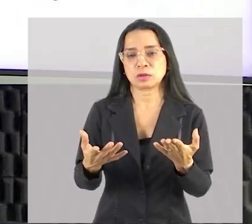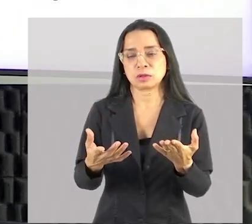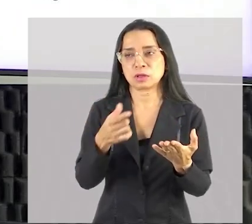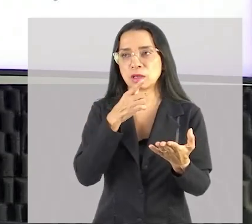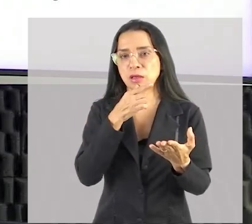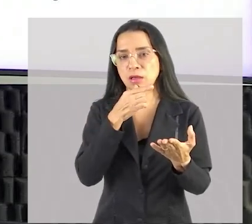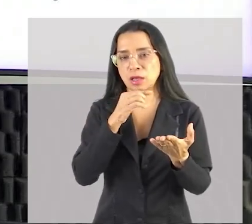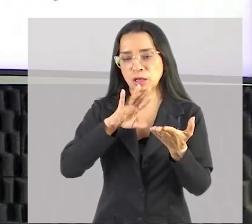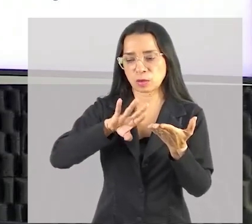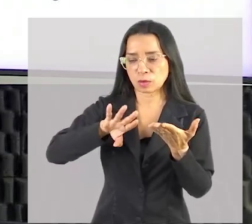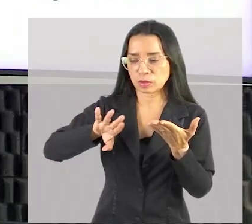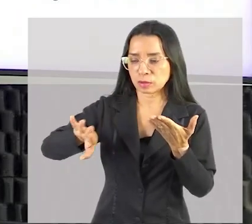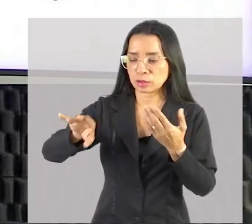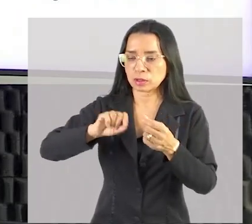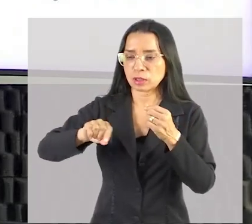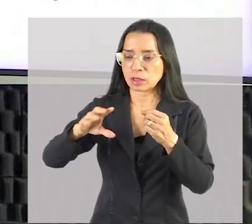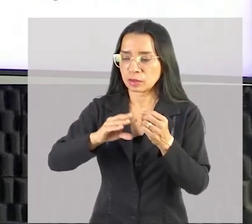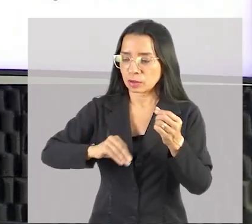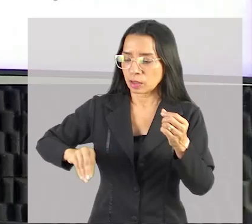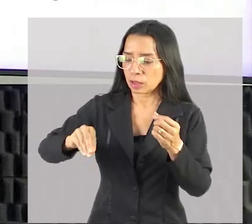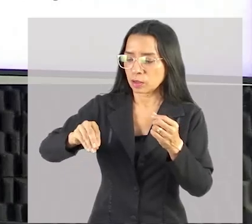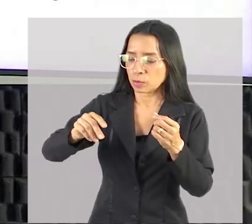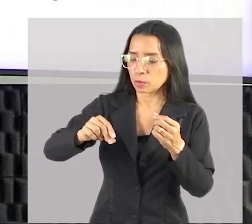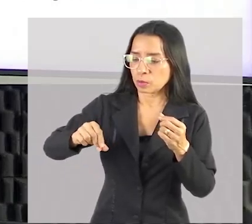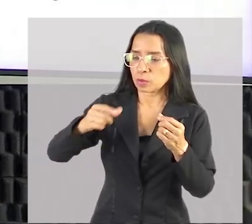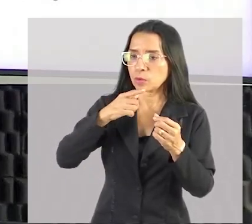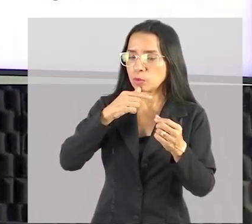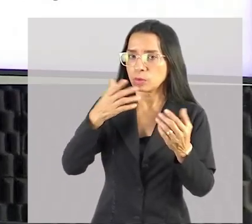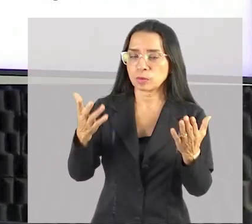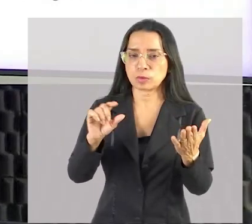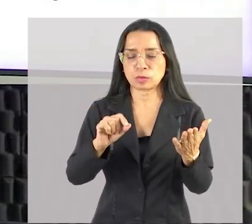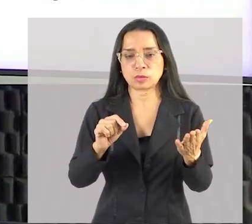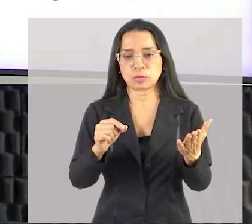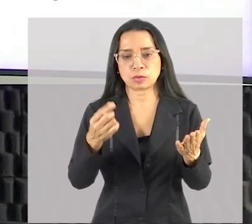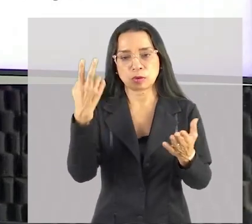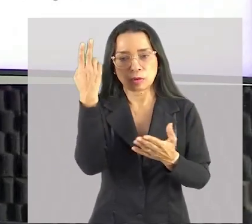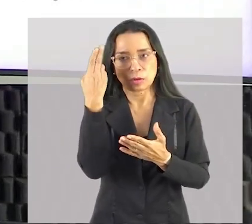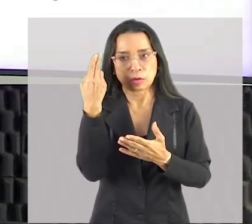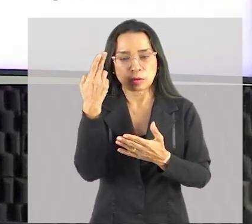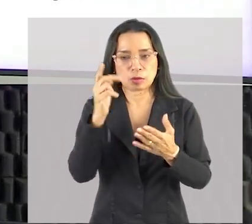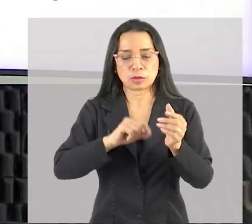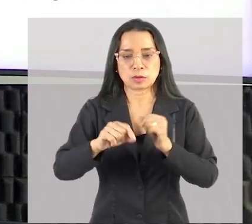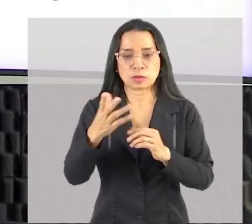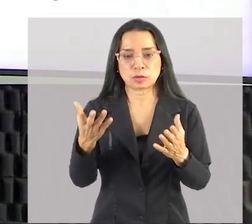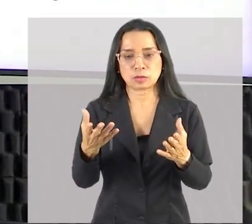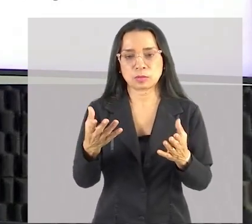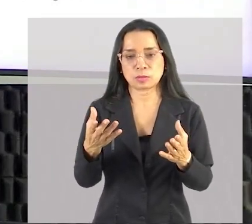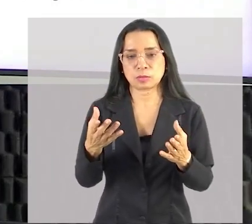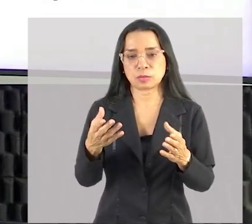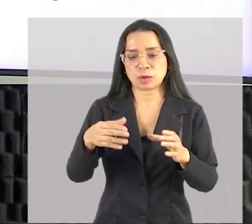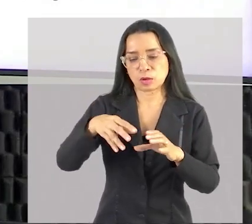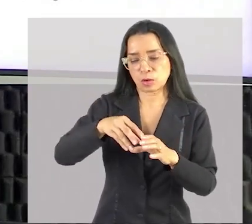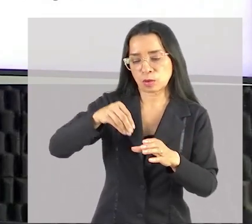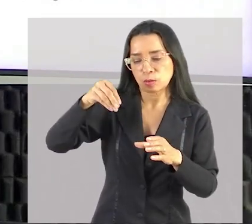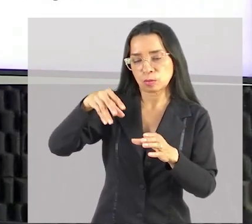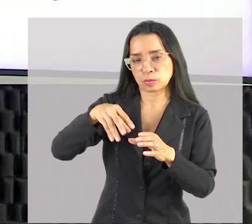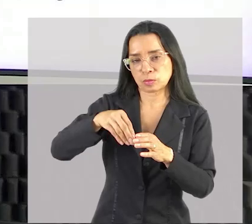água sai das suas células e vai para o molho. É natural o solvente